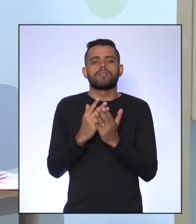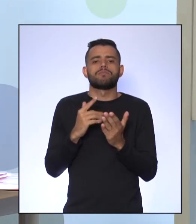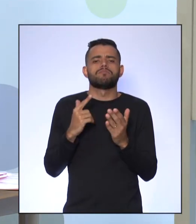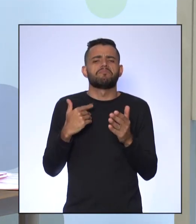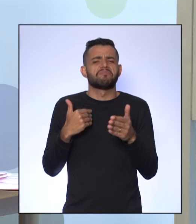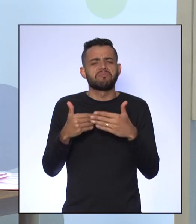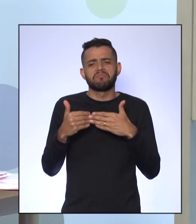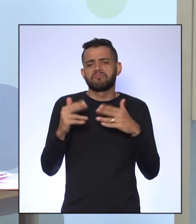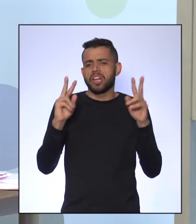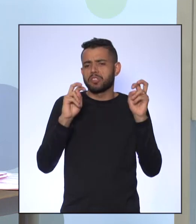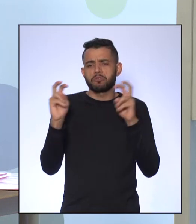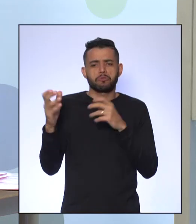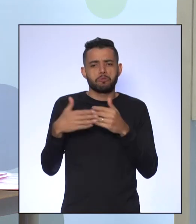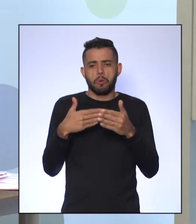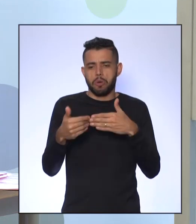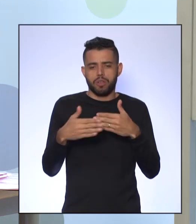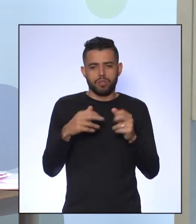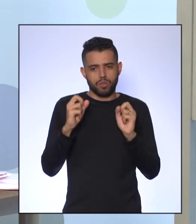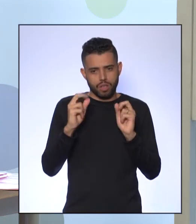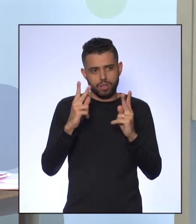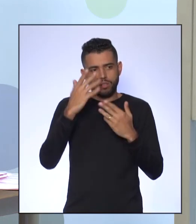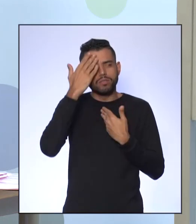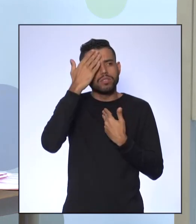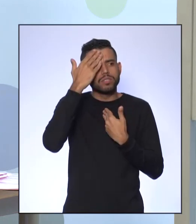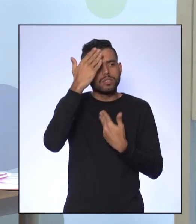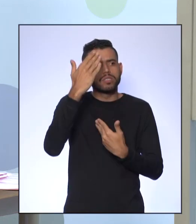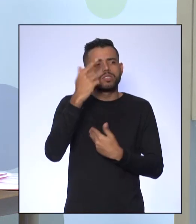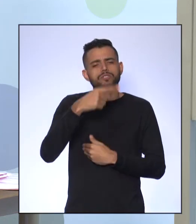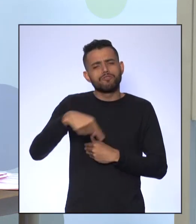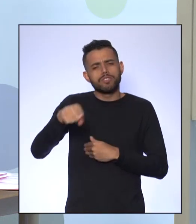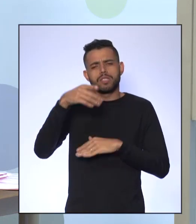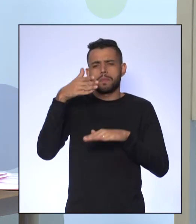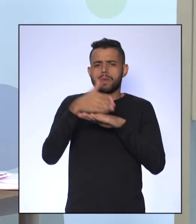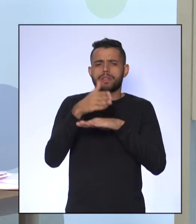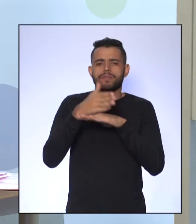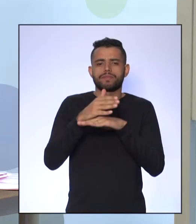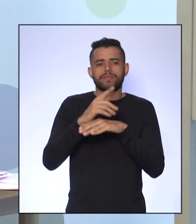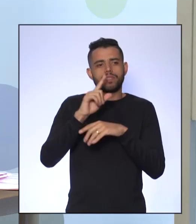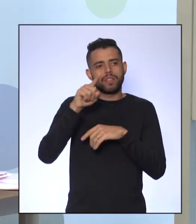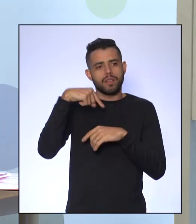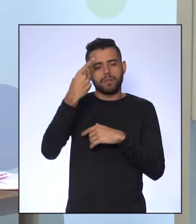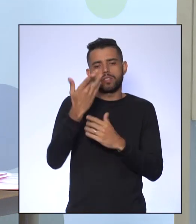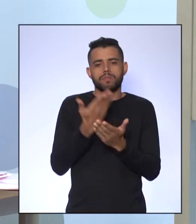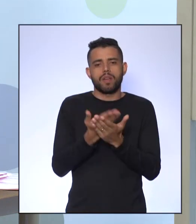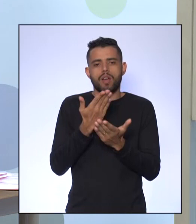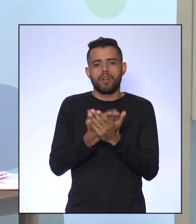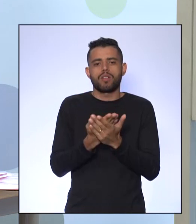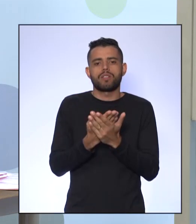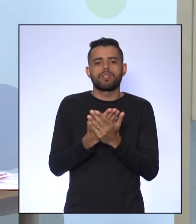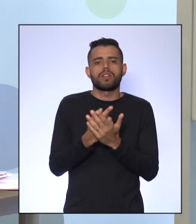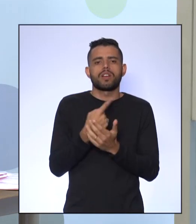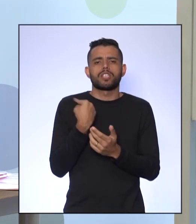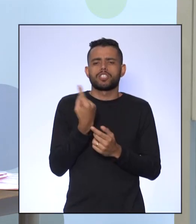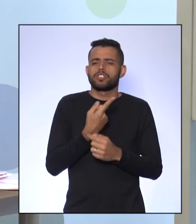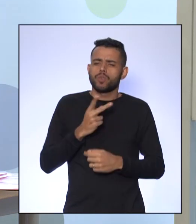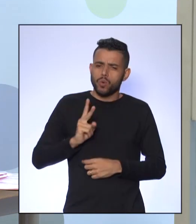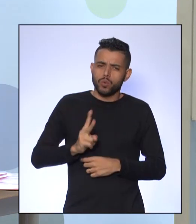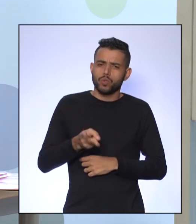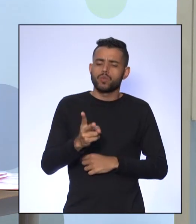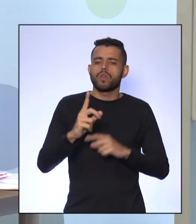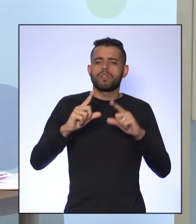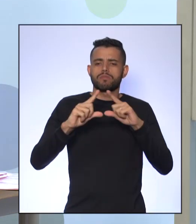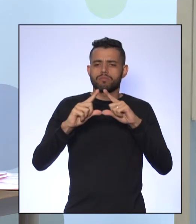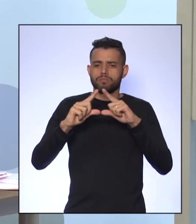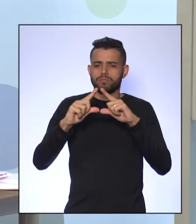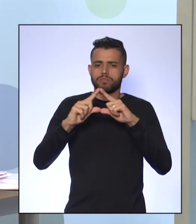qualquer assunto. Tá? Agradeço a participação de vocês, até a próxima aula. Na próxima aula vamos dar sequência à